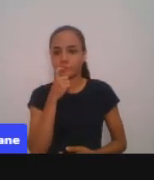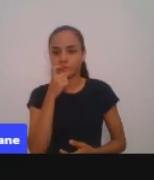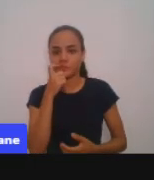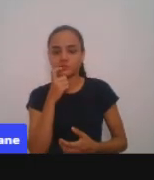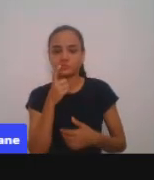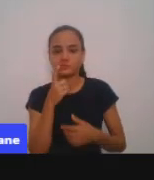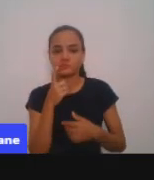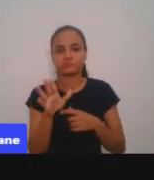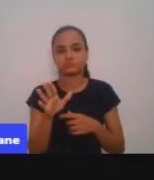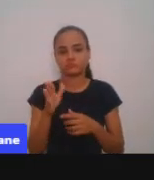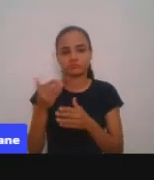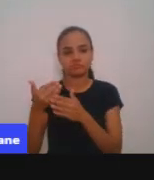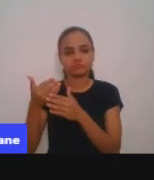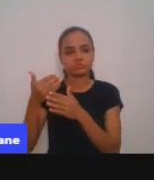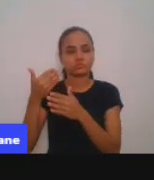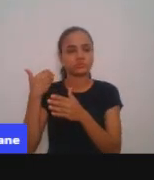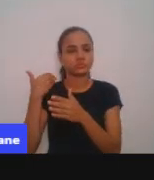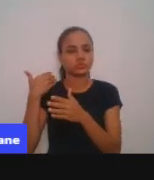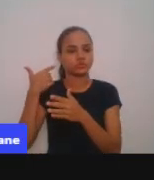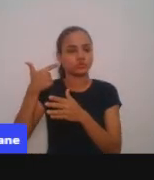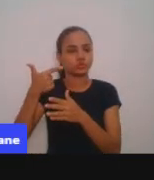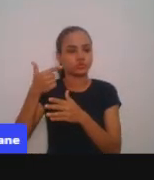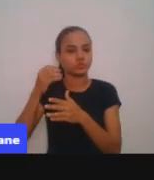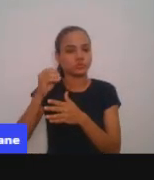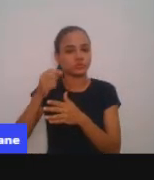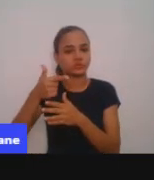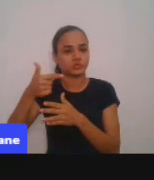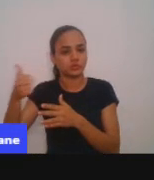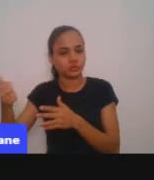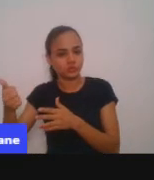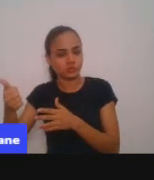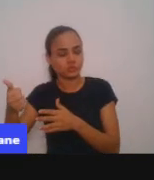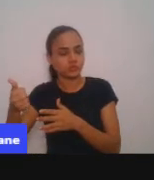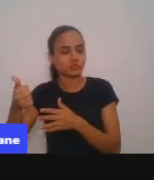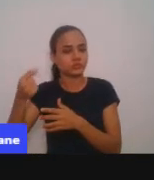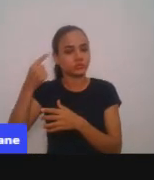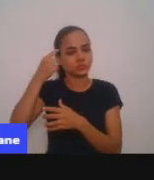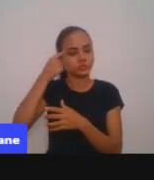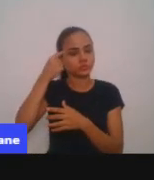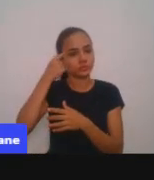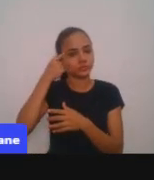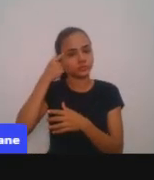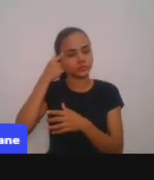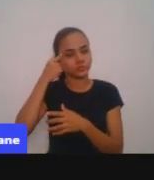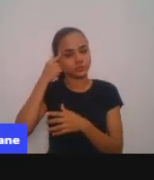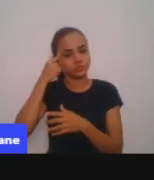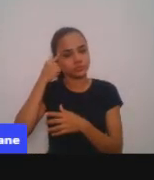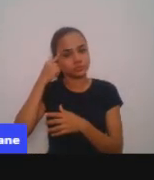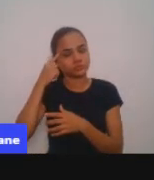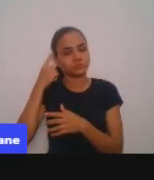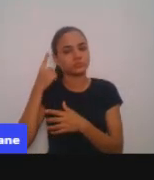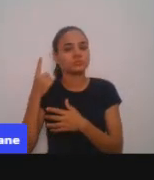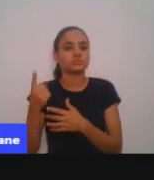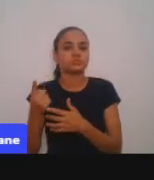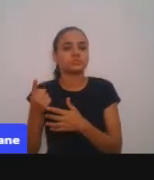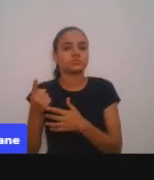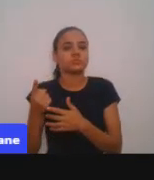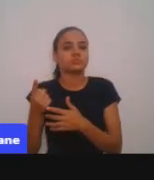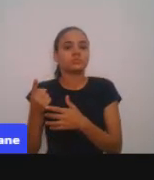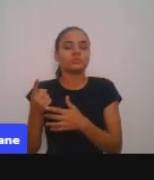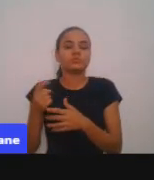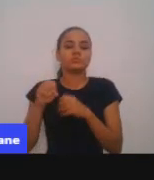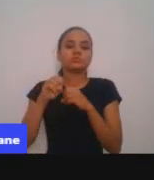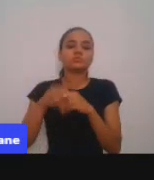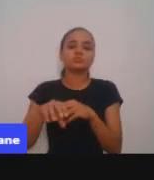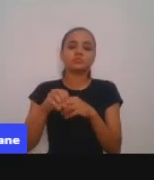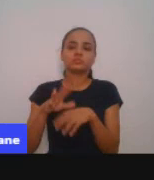em 2021, não tão recente mais, né? Ela vem reafirmando, então, a questão da educação infantil